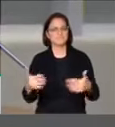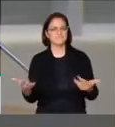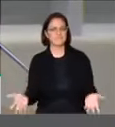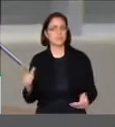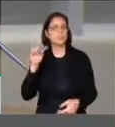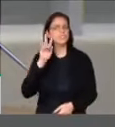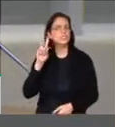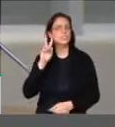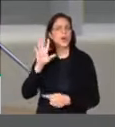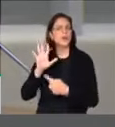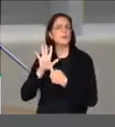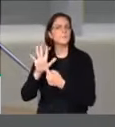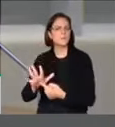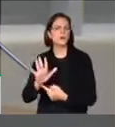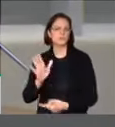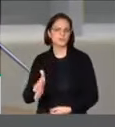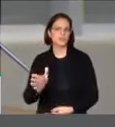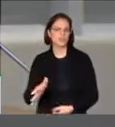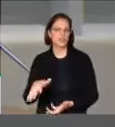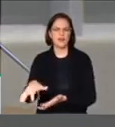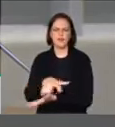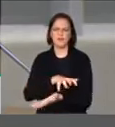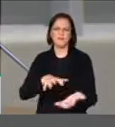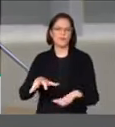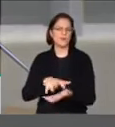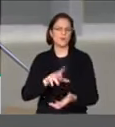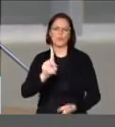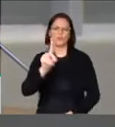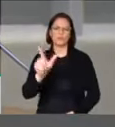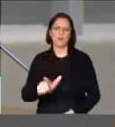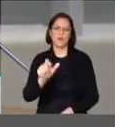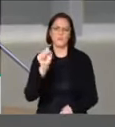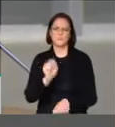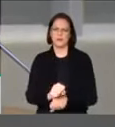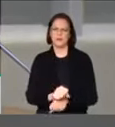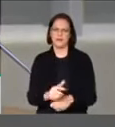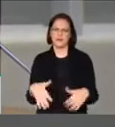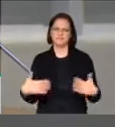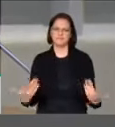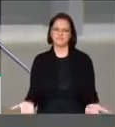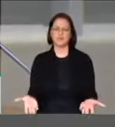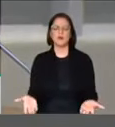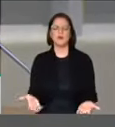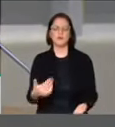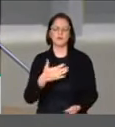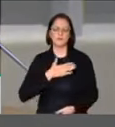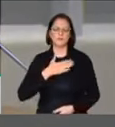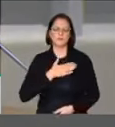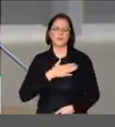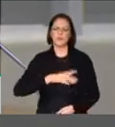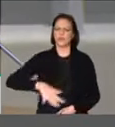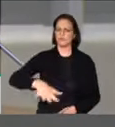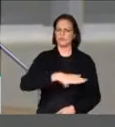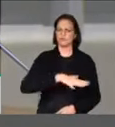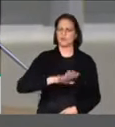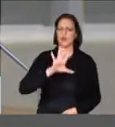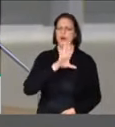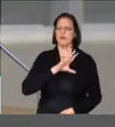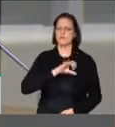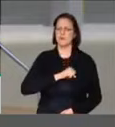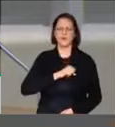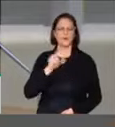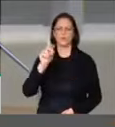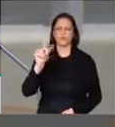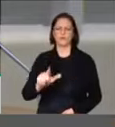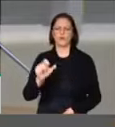mostra que as revoluções são imparáveis, eu acredito que essa maré do amor é imparável. O Brasil é maior